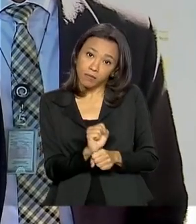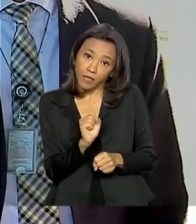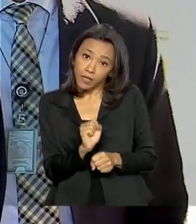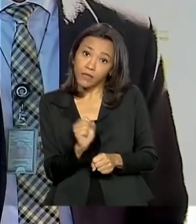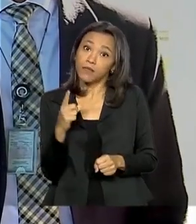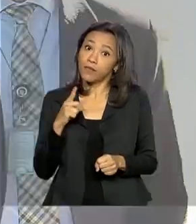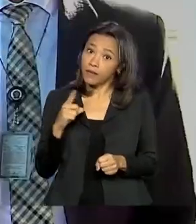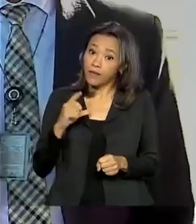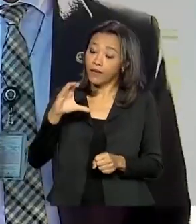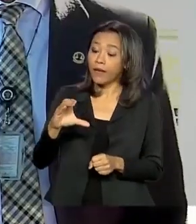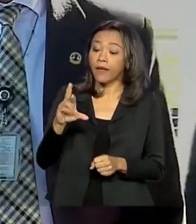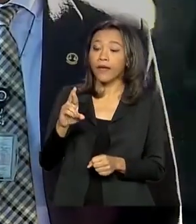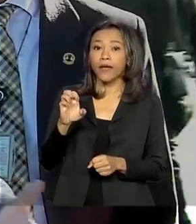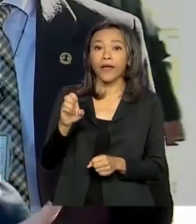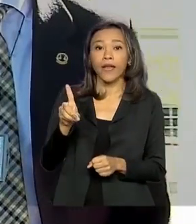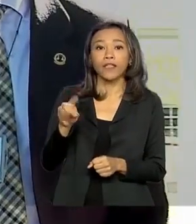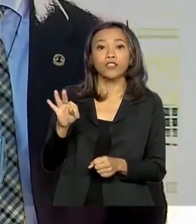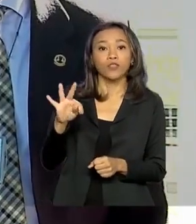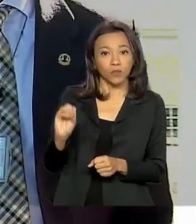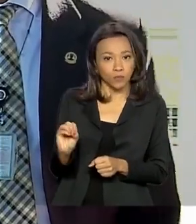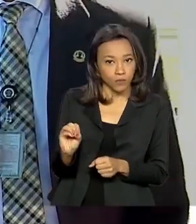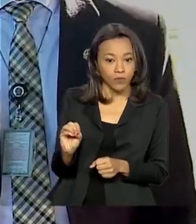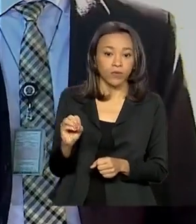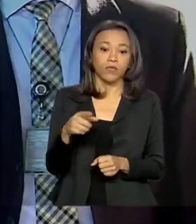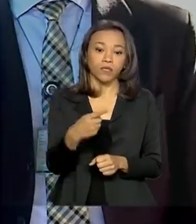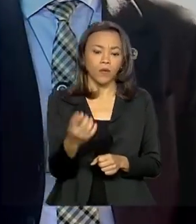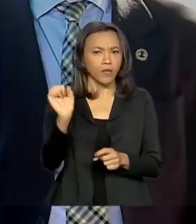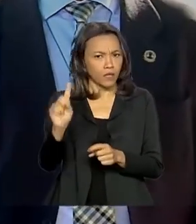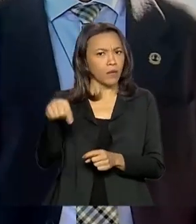gente tem que ter um crédito também tá todo vapor lá semana que vem